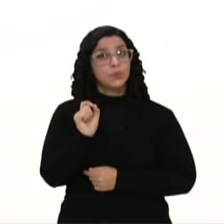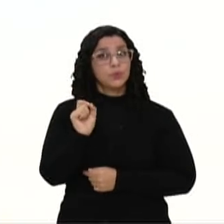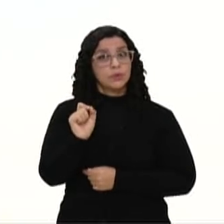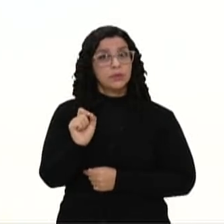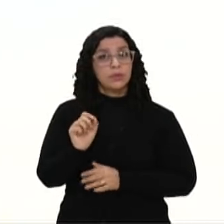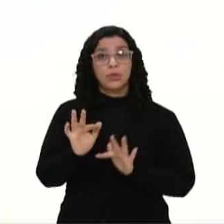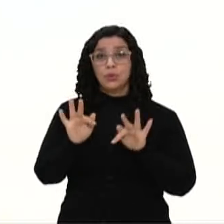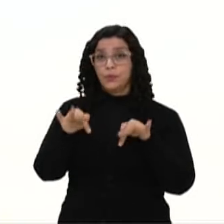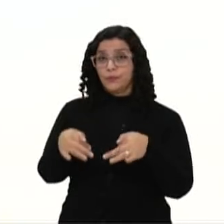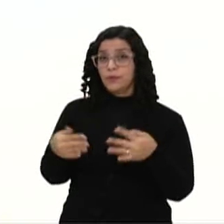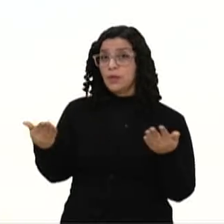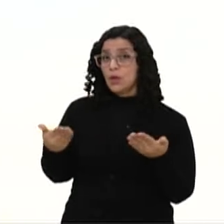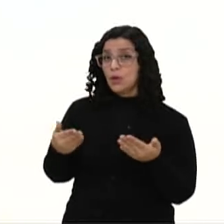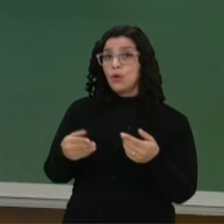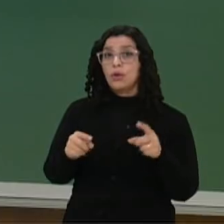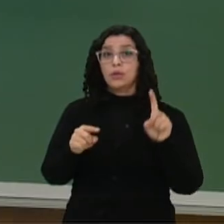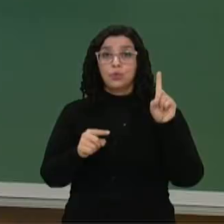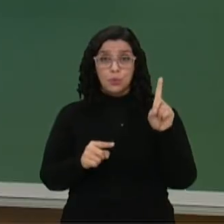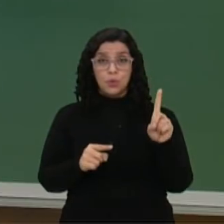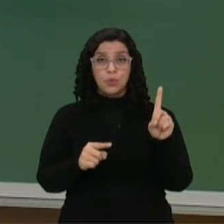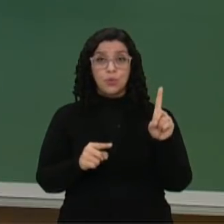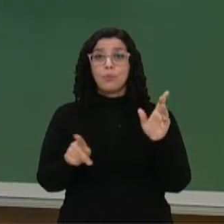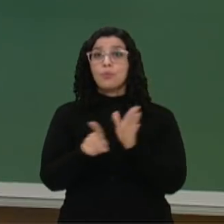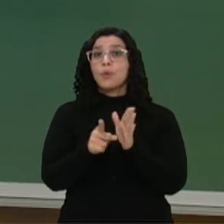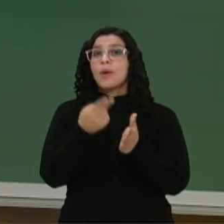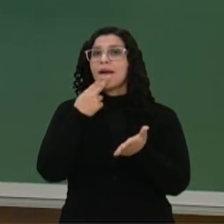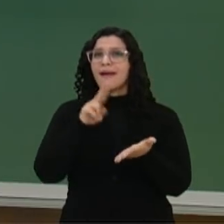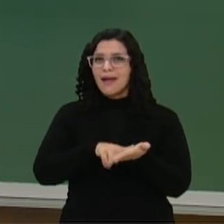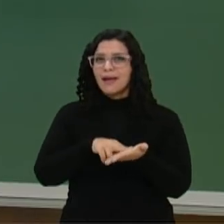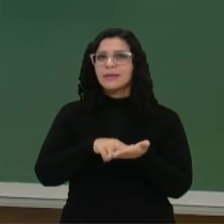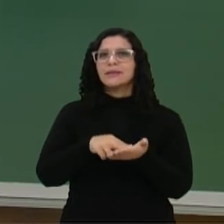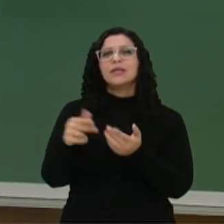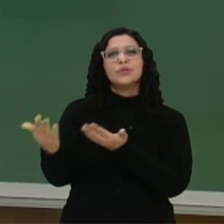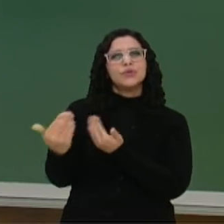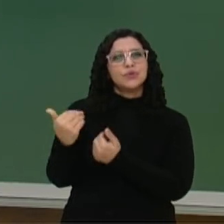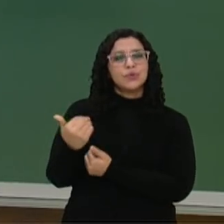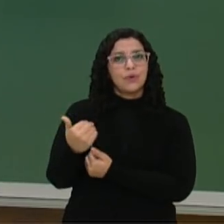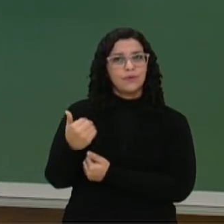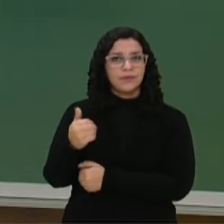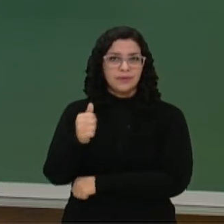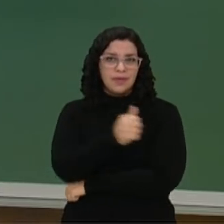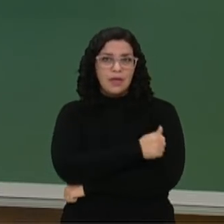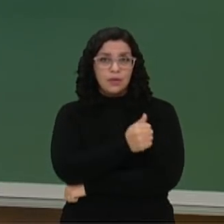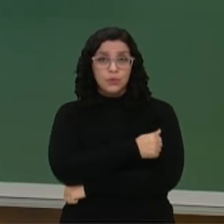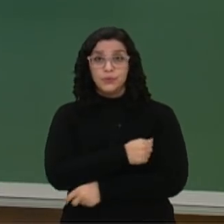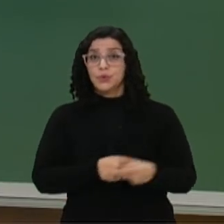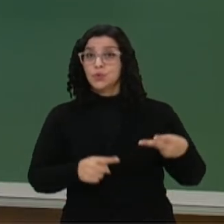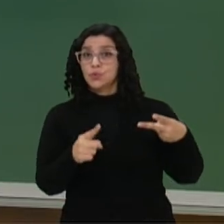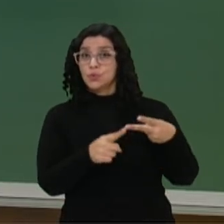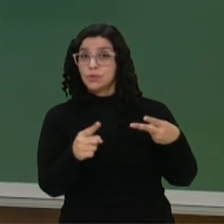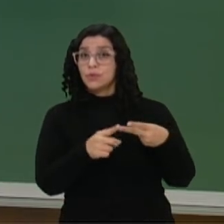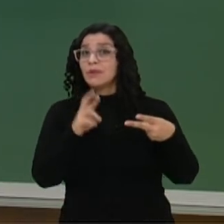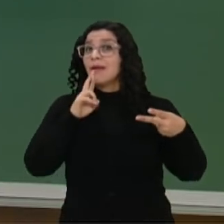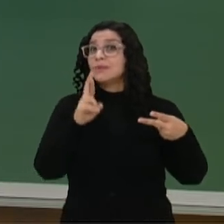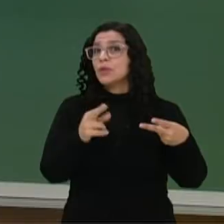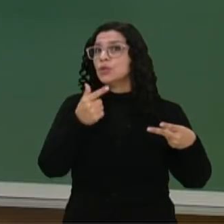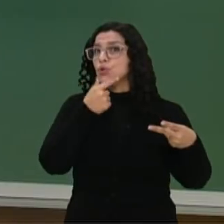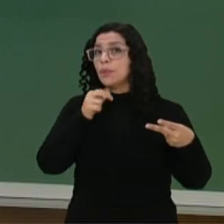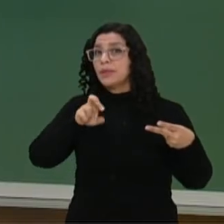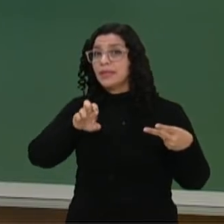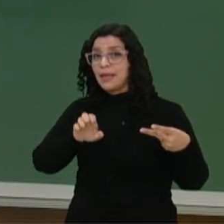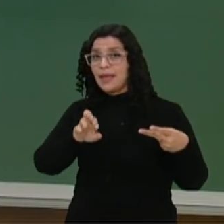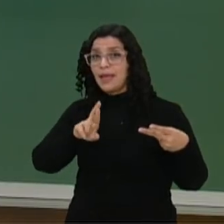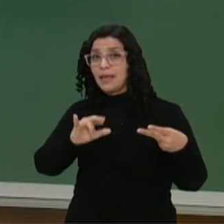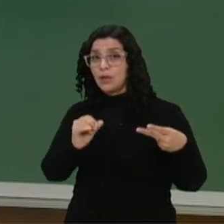o final do primeiro trecho é da carta aberta ao jovem estudante. O final do segundo trecho é a resposta, é a carta